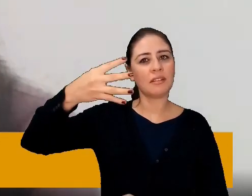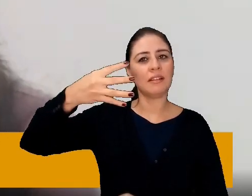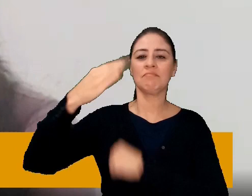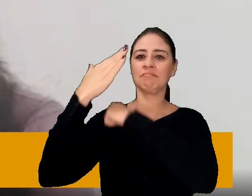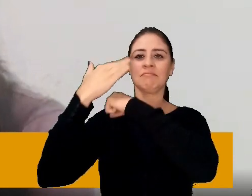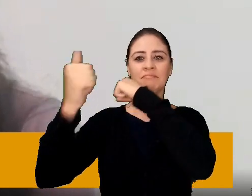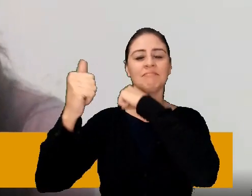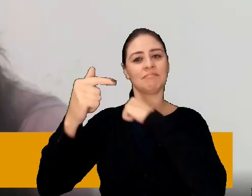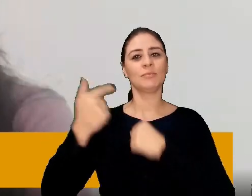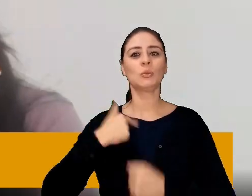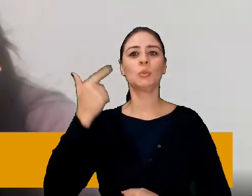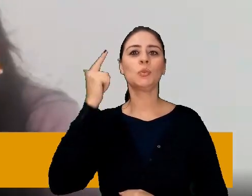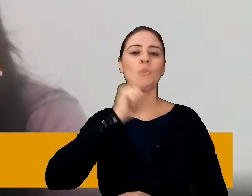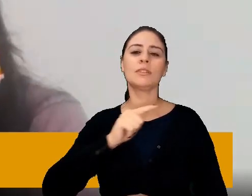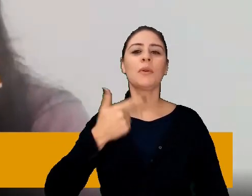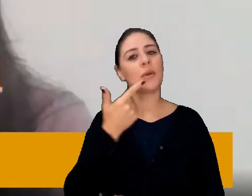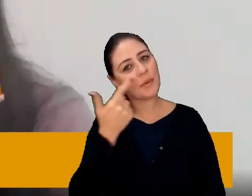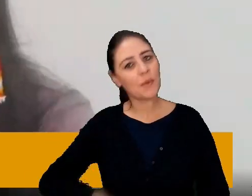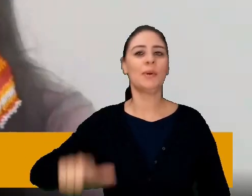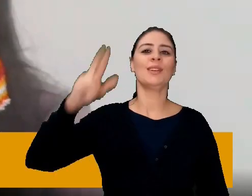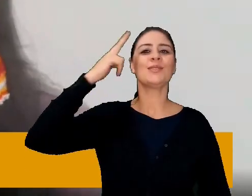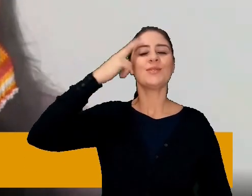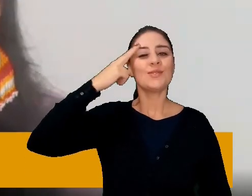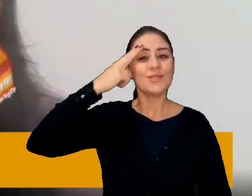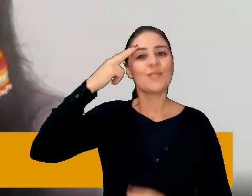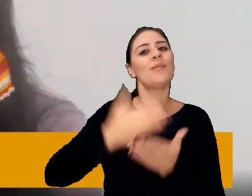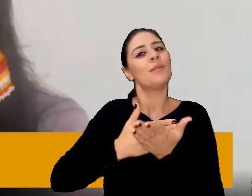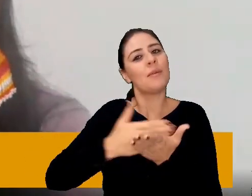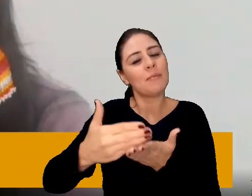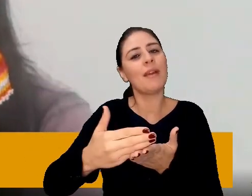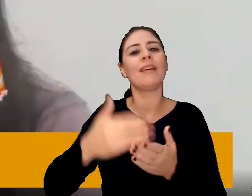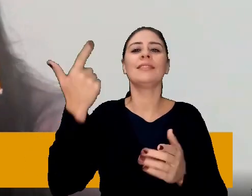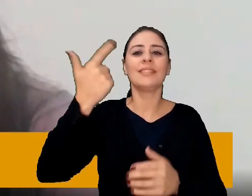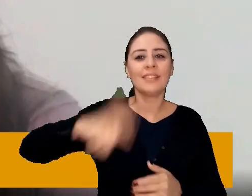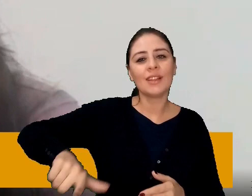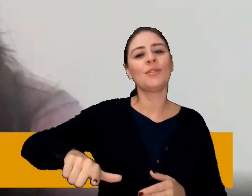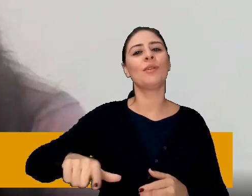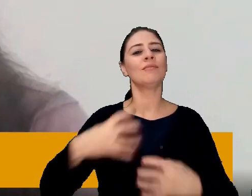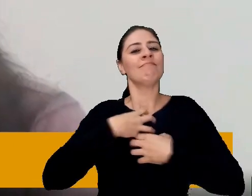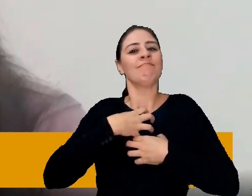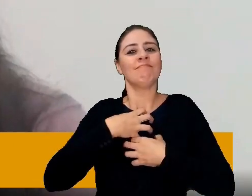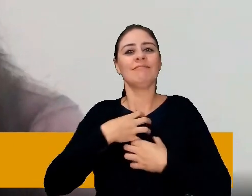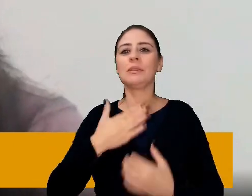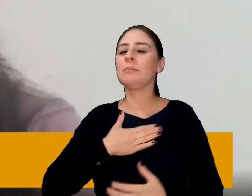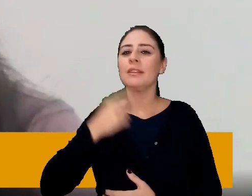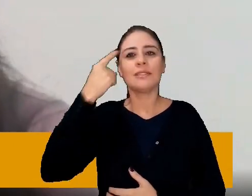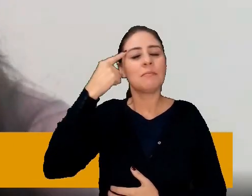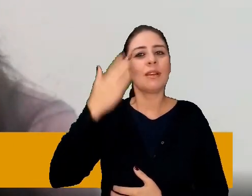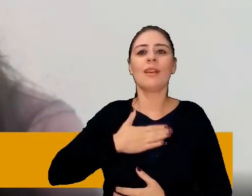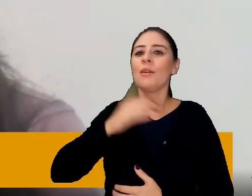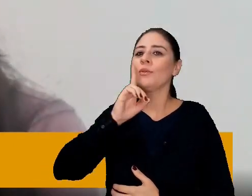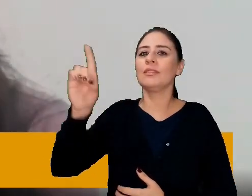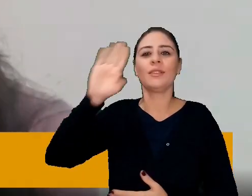na UFPR. Então, aquele foi outro sonho que estava começando a florescer dentro de mim, que eu pensei assim, meu Deus, eu não acredito que